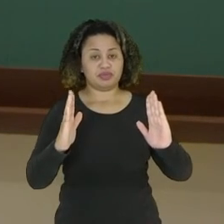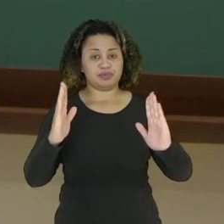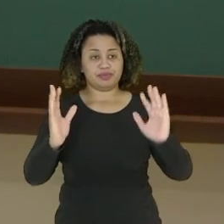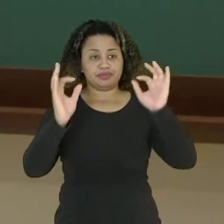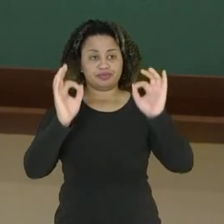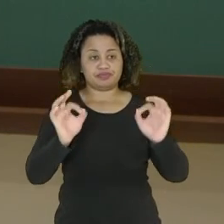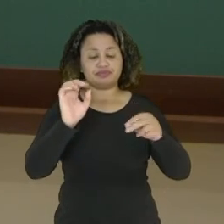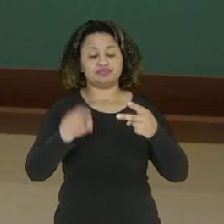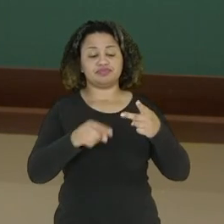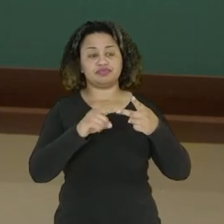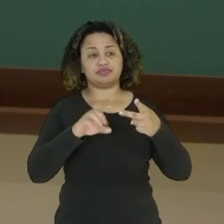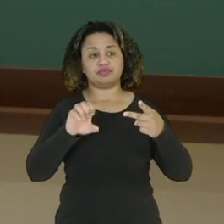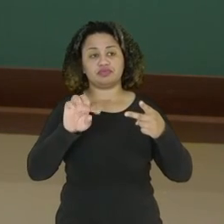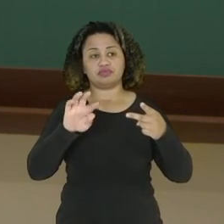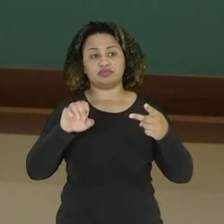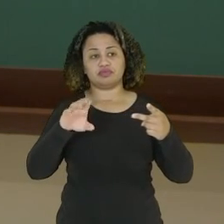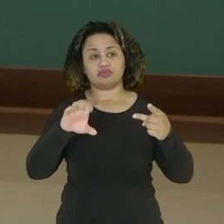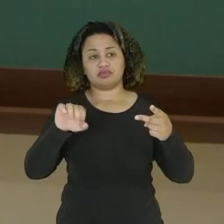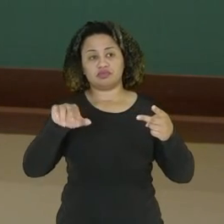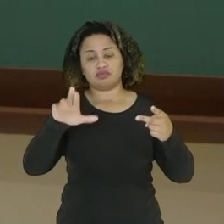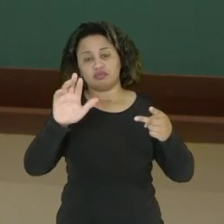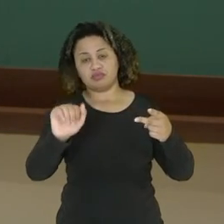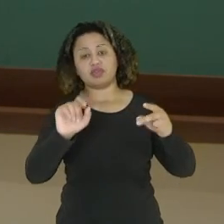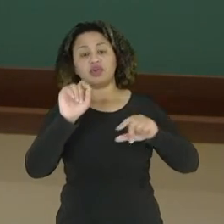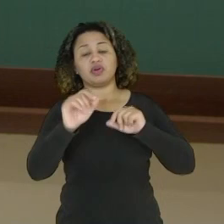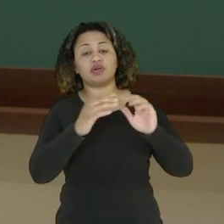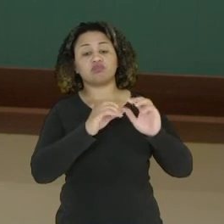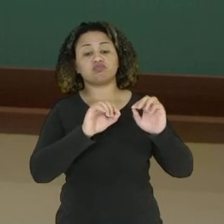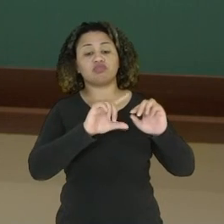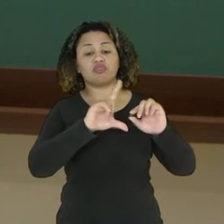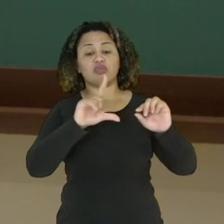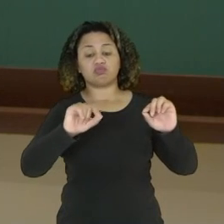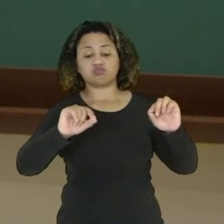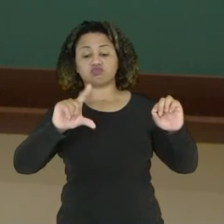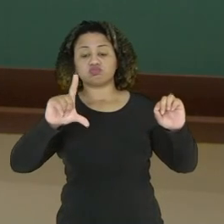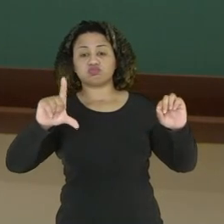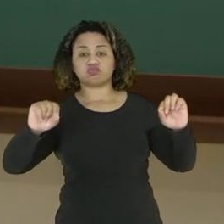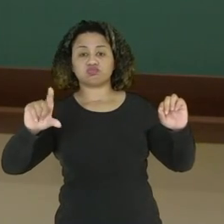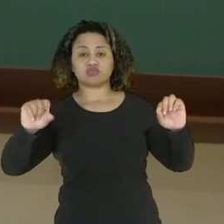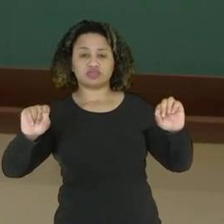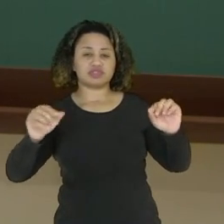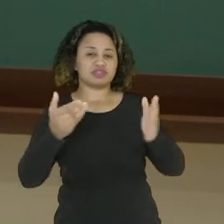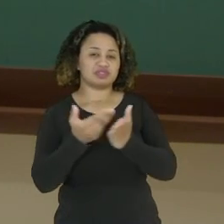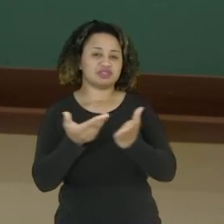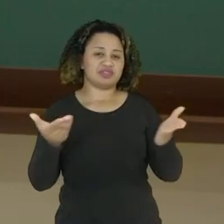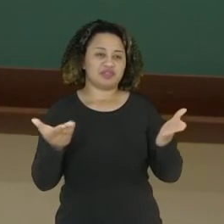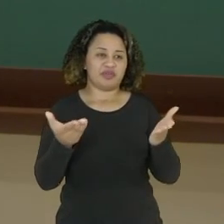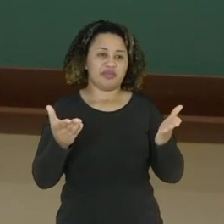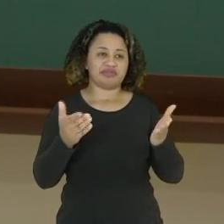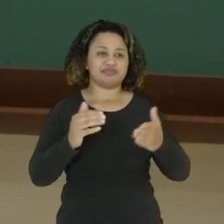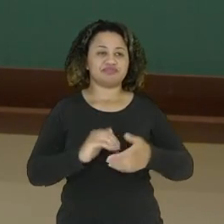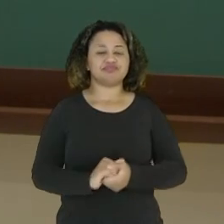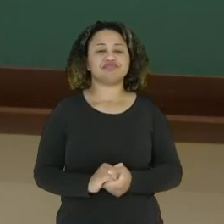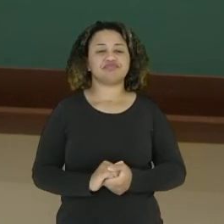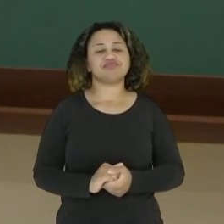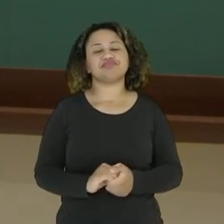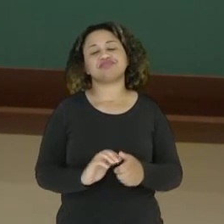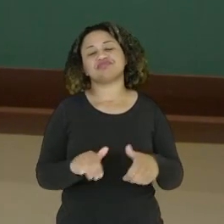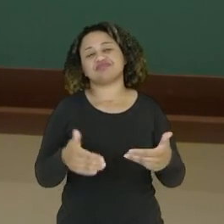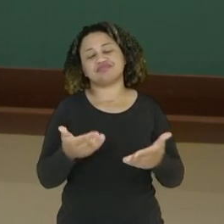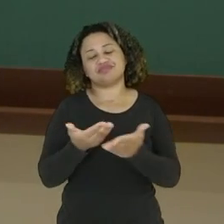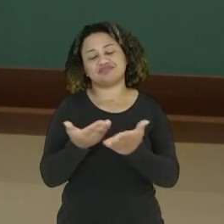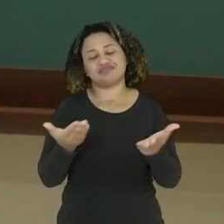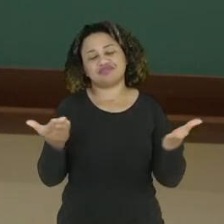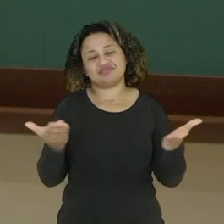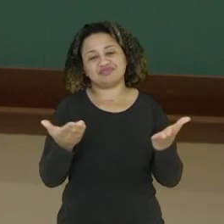beleza? O que é uma onda estacionária? É uma onda confinada. Foi isso que nós vimos na aula de hoje. Pessoal, essa foi